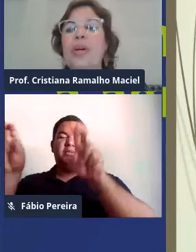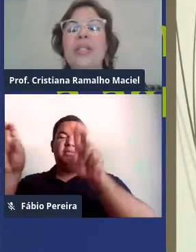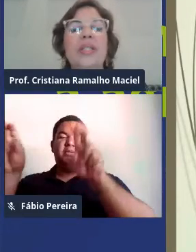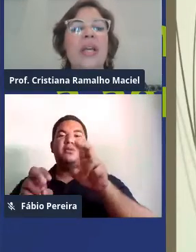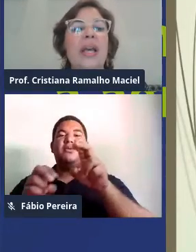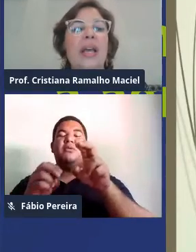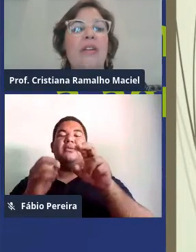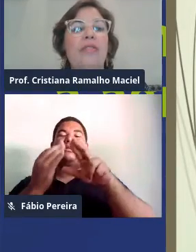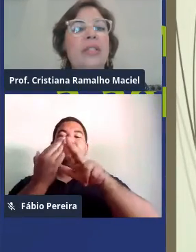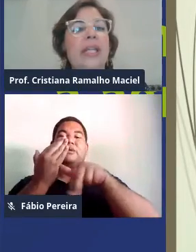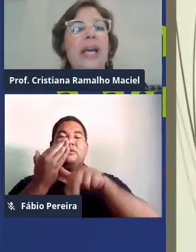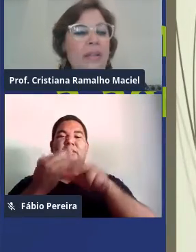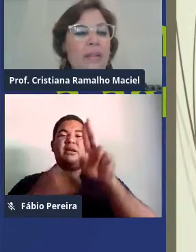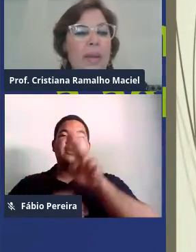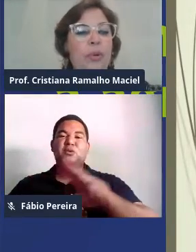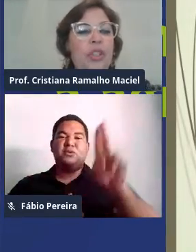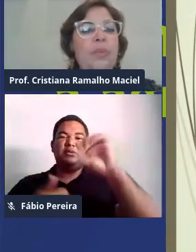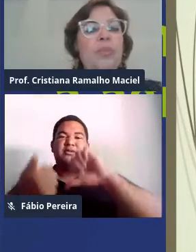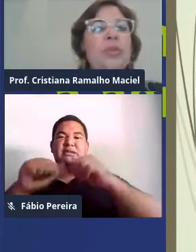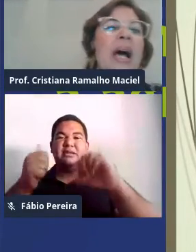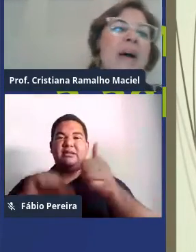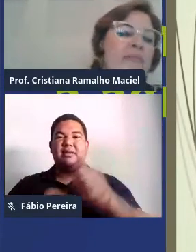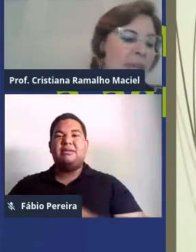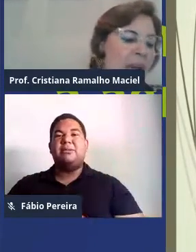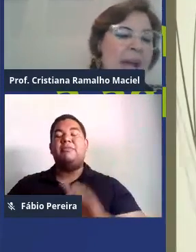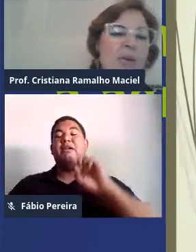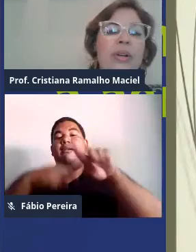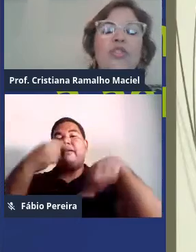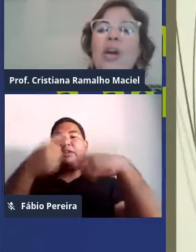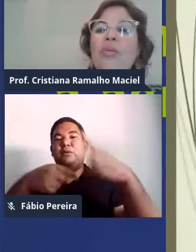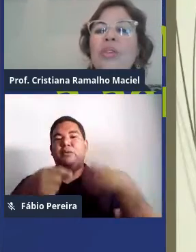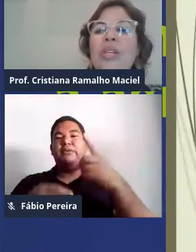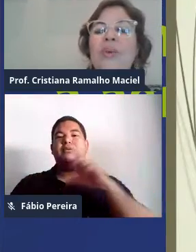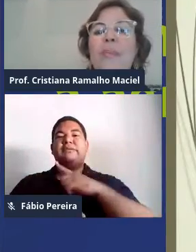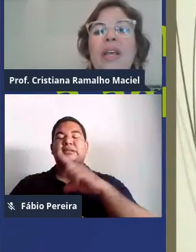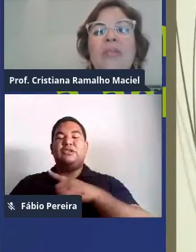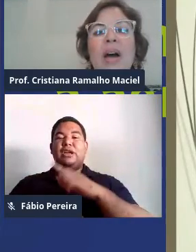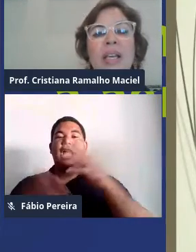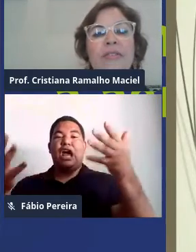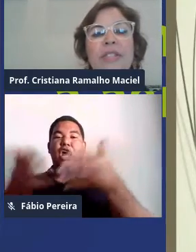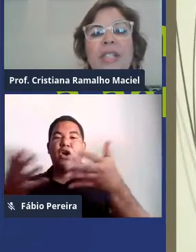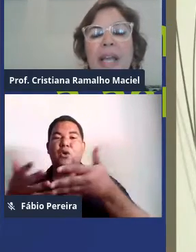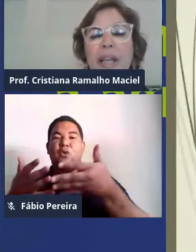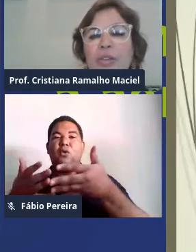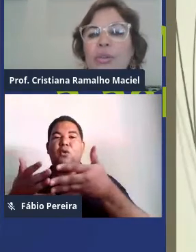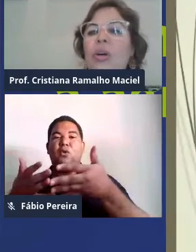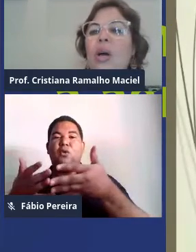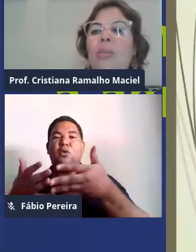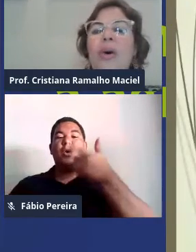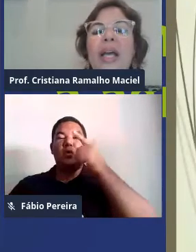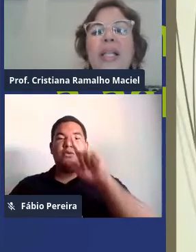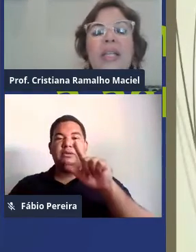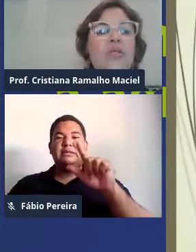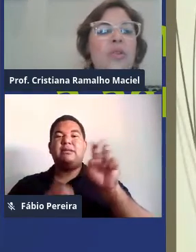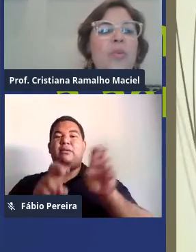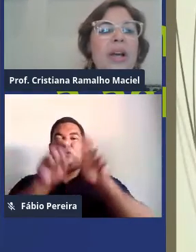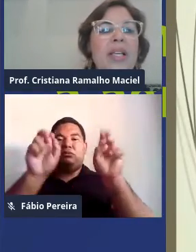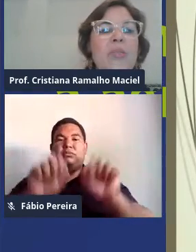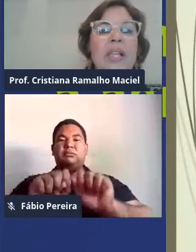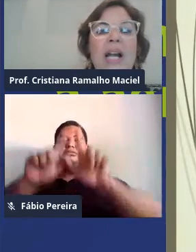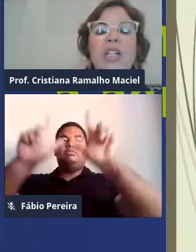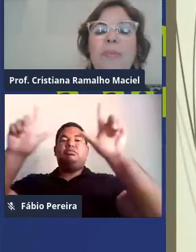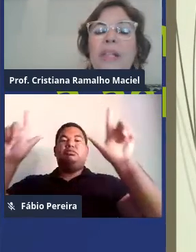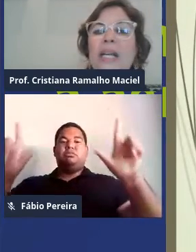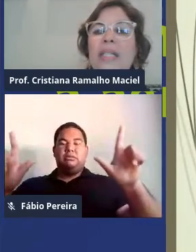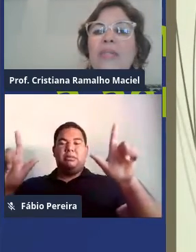ter depois? Eu vou ter, depois de montar, aí agora eu já consigo abrir no arquivo de texto, porque ele transformou